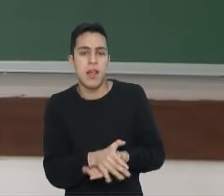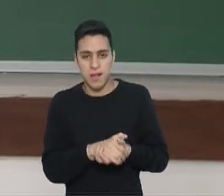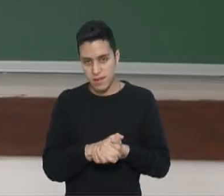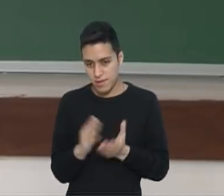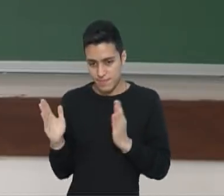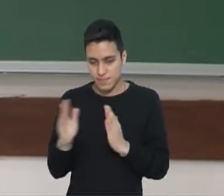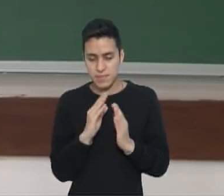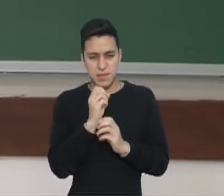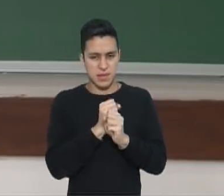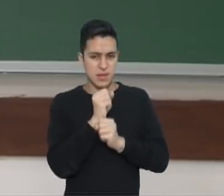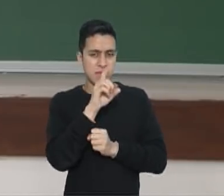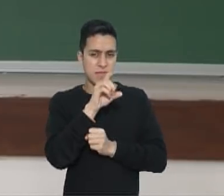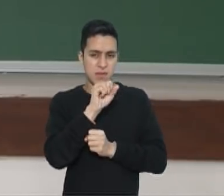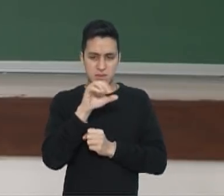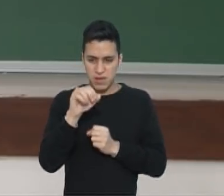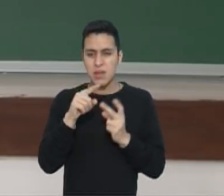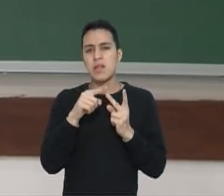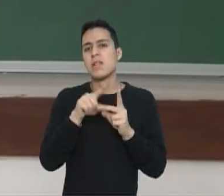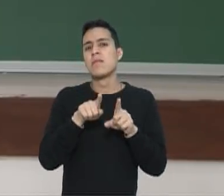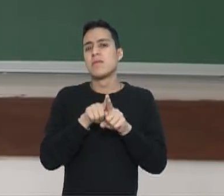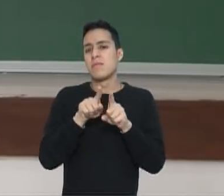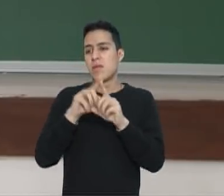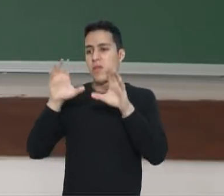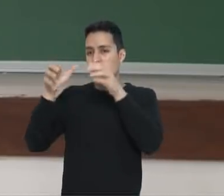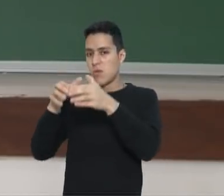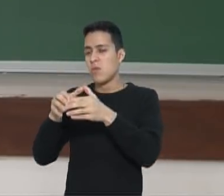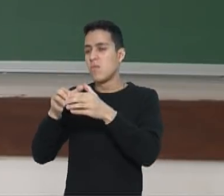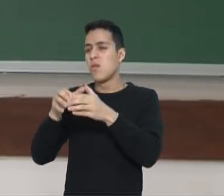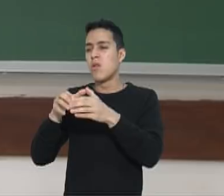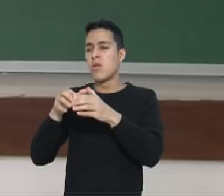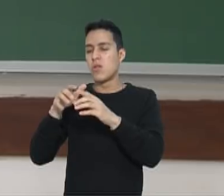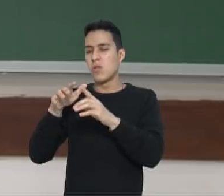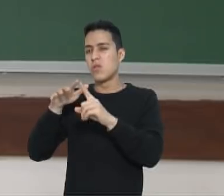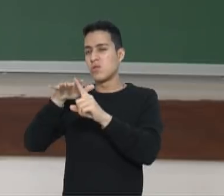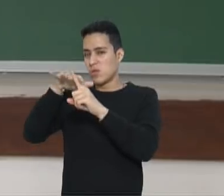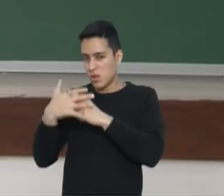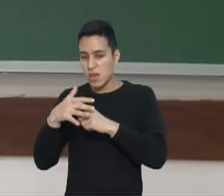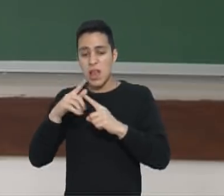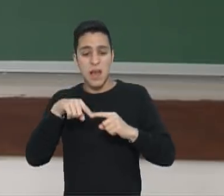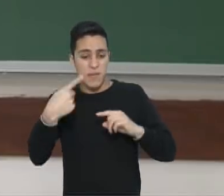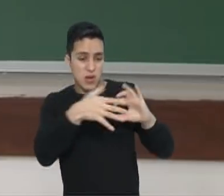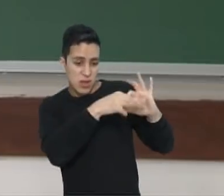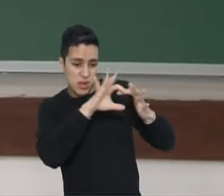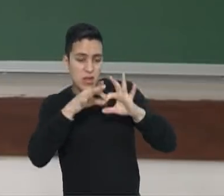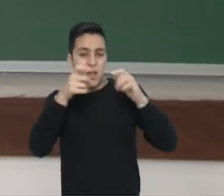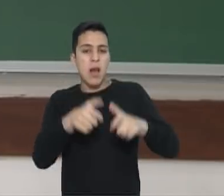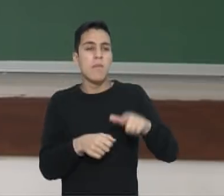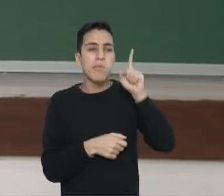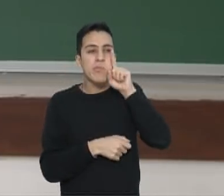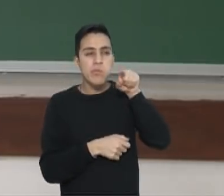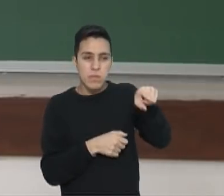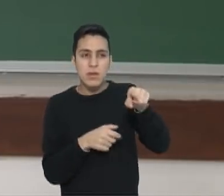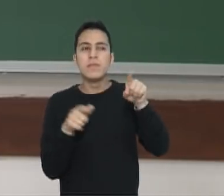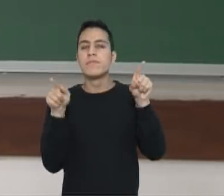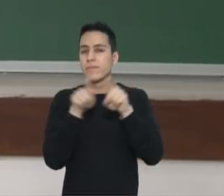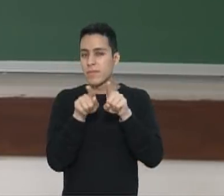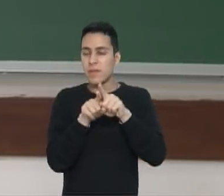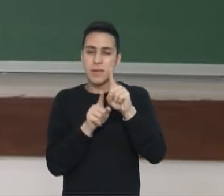só em 1980, mas o Bloco Socialista deu o troco. As próximas Olimpíadas aconteceriam nos Estados Unidos.